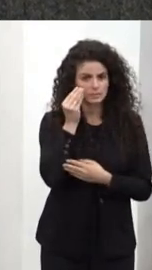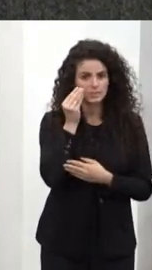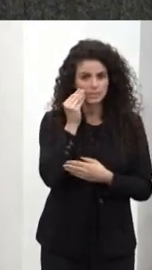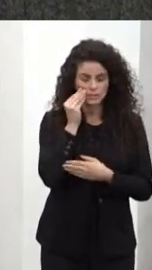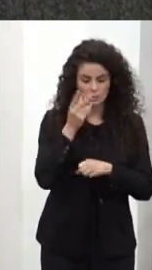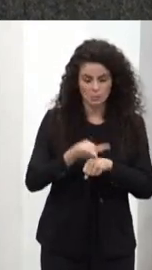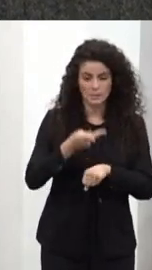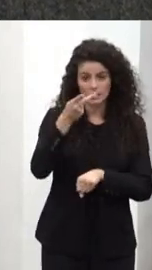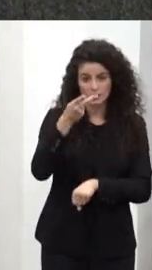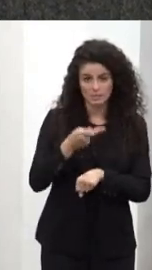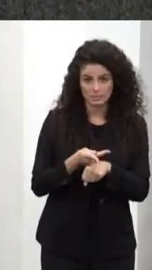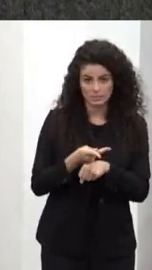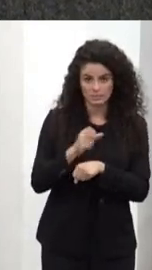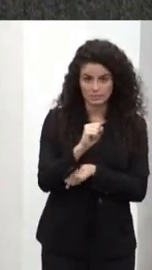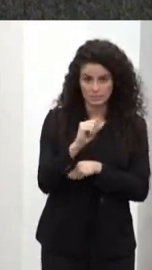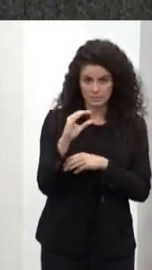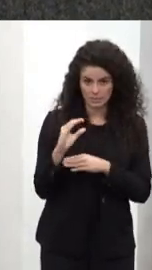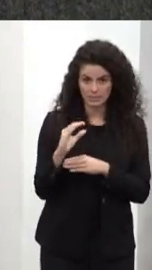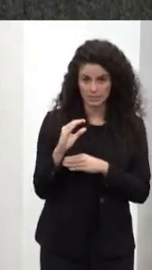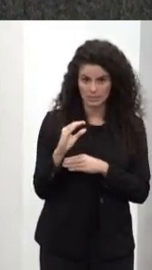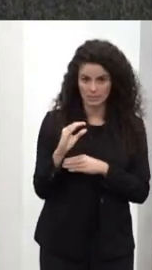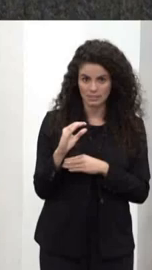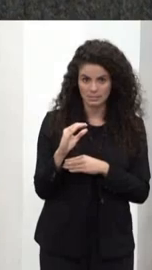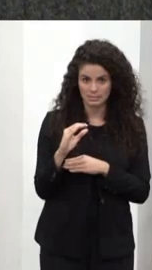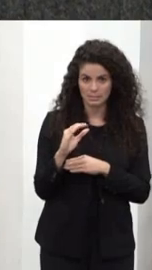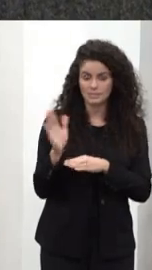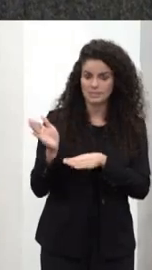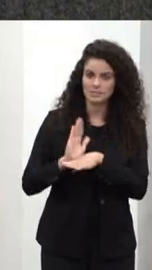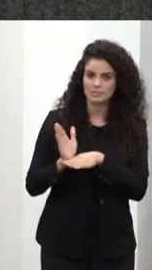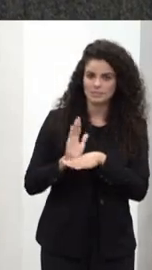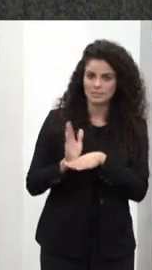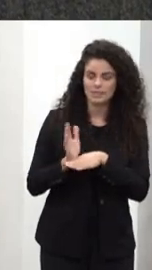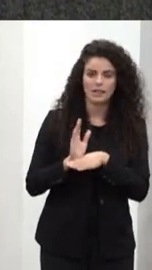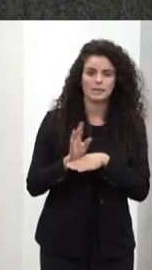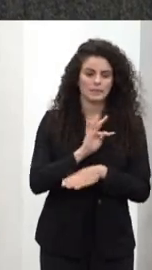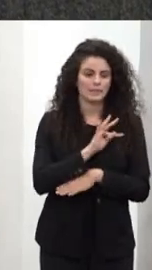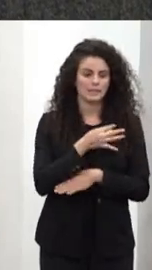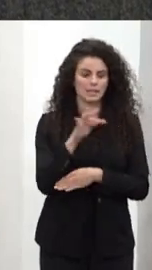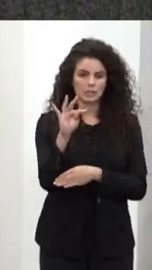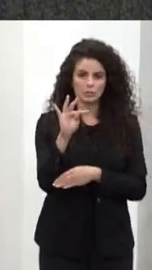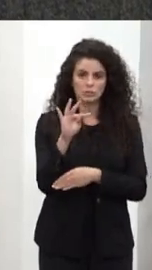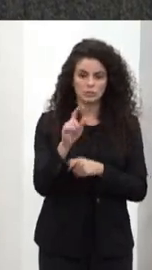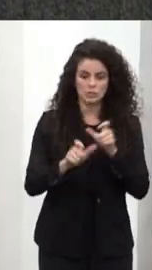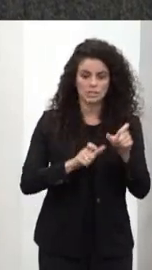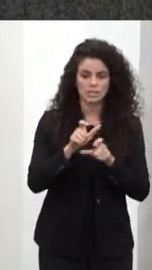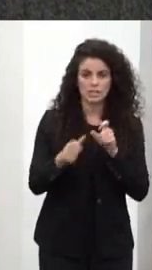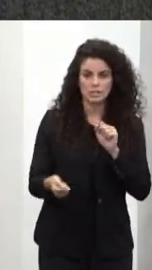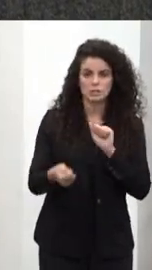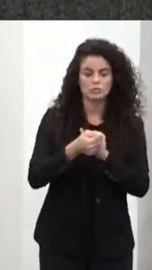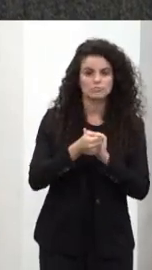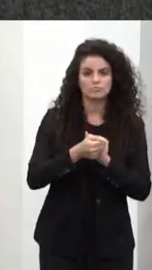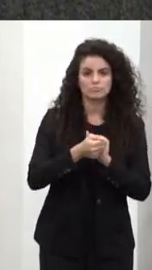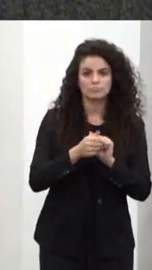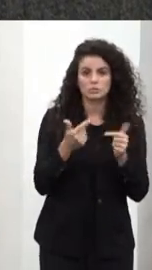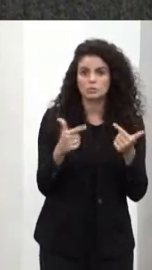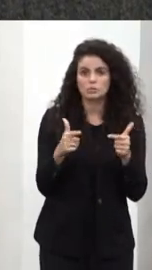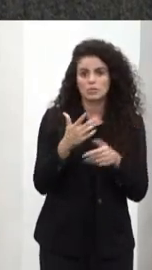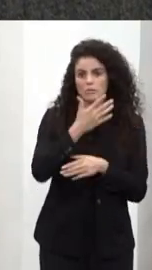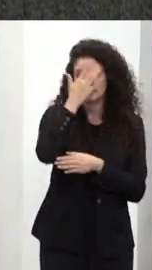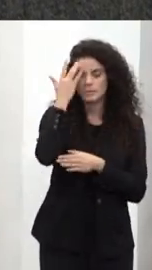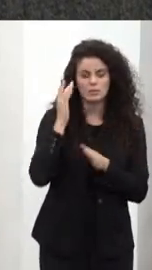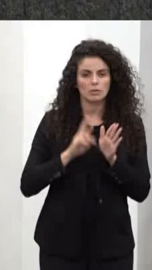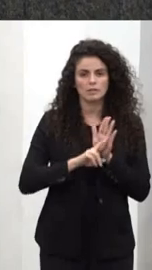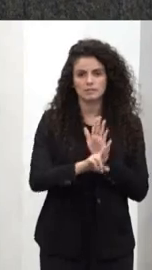tentado colocar esse o setor de tecnologia e dos games e não foi possível não apareceu ninguém não tinha nenhum